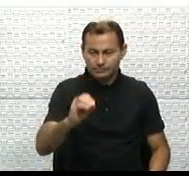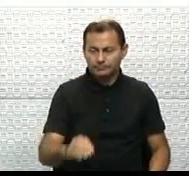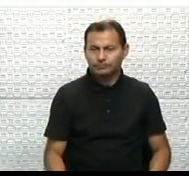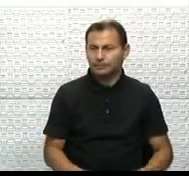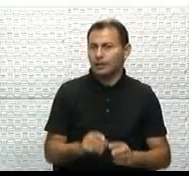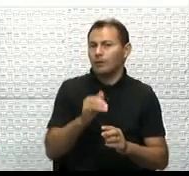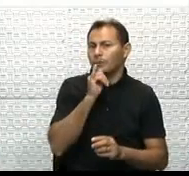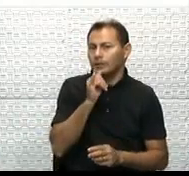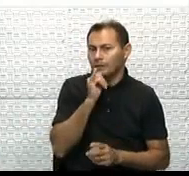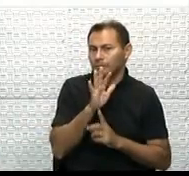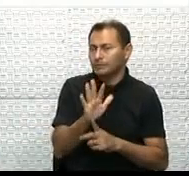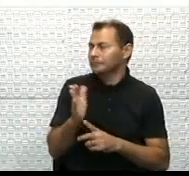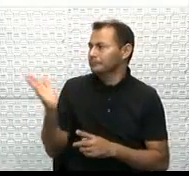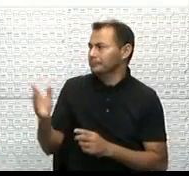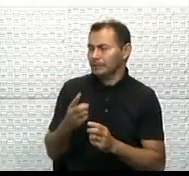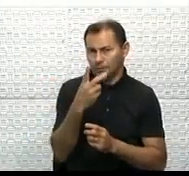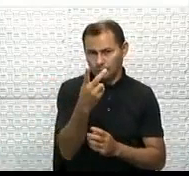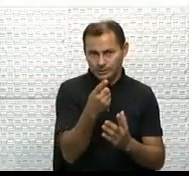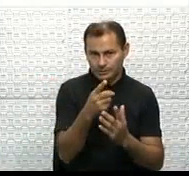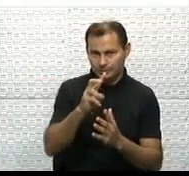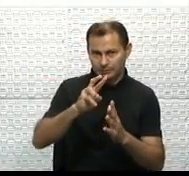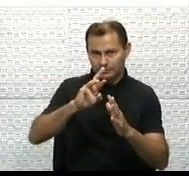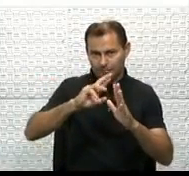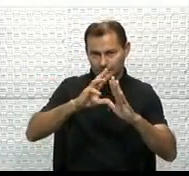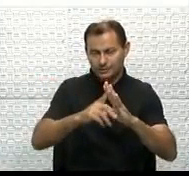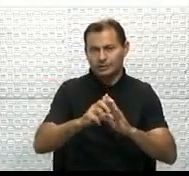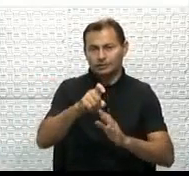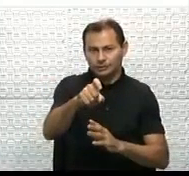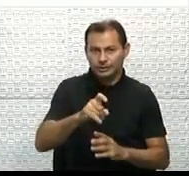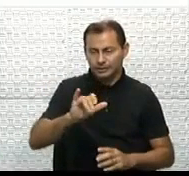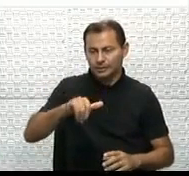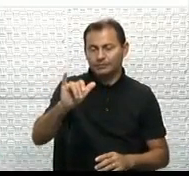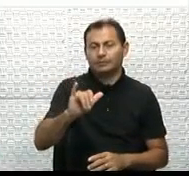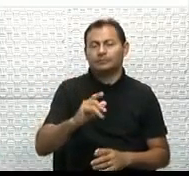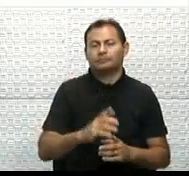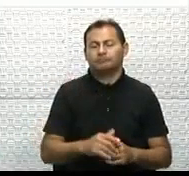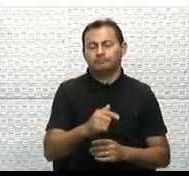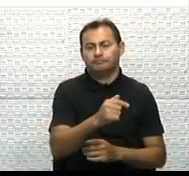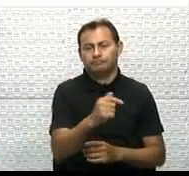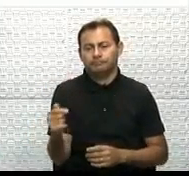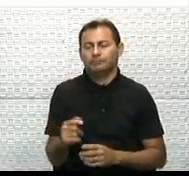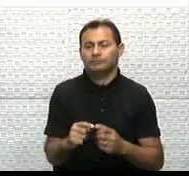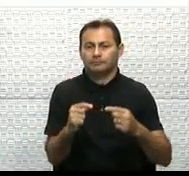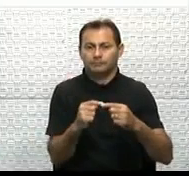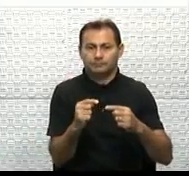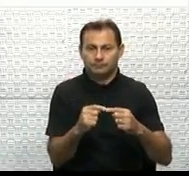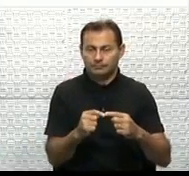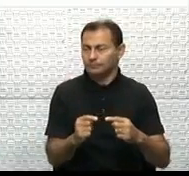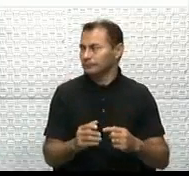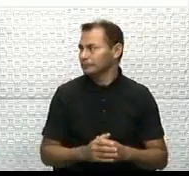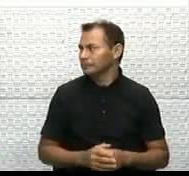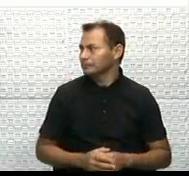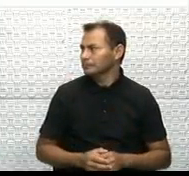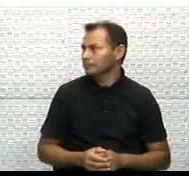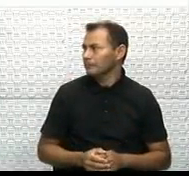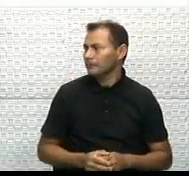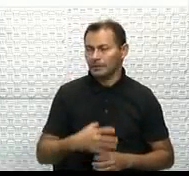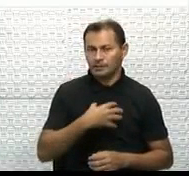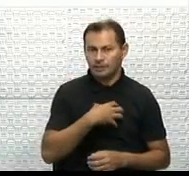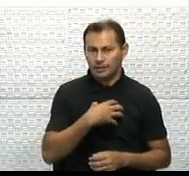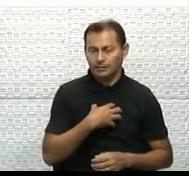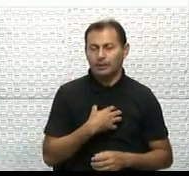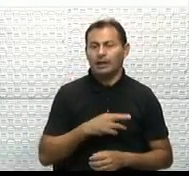Veja um exemplo. Duas variáveis, x e y, estão negativamente correlacionadas, de